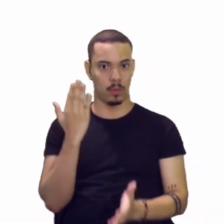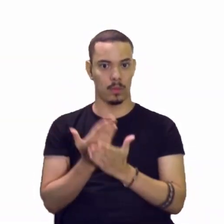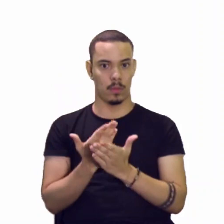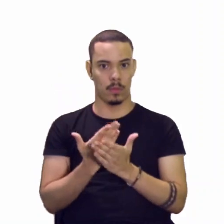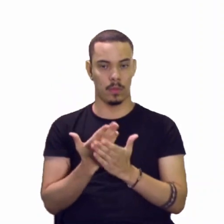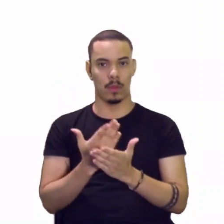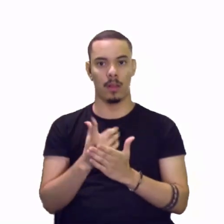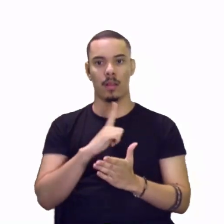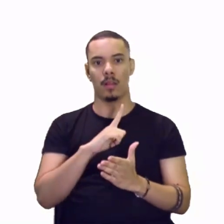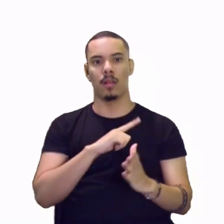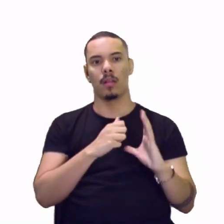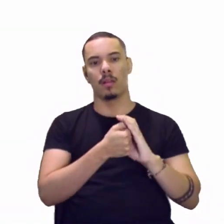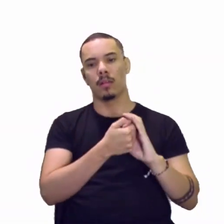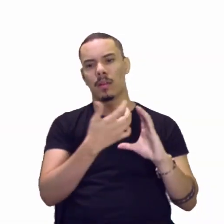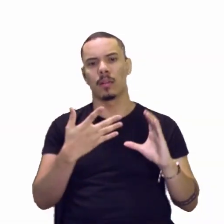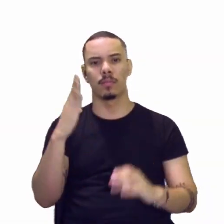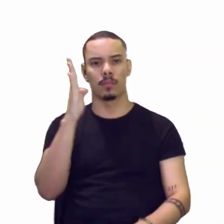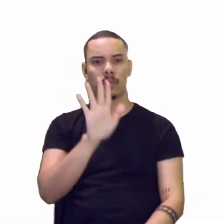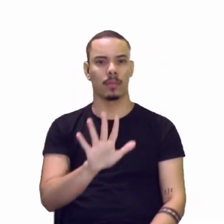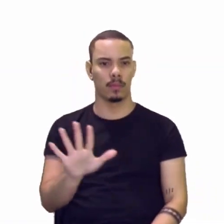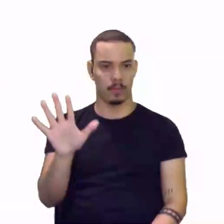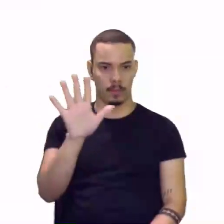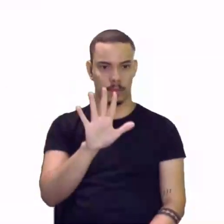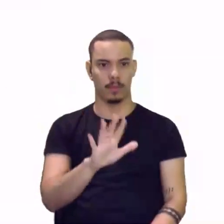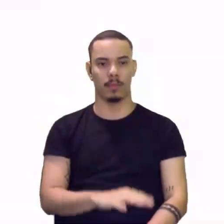essas características do Brasil.